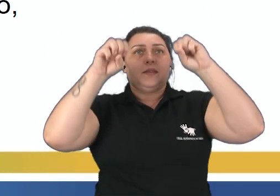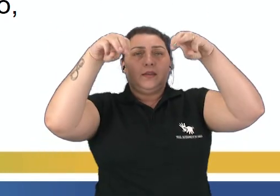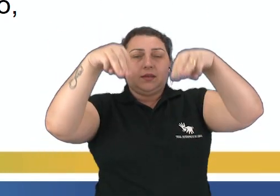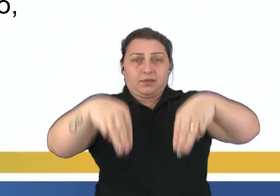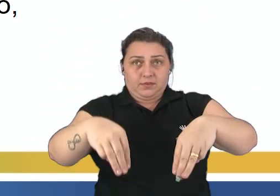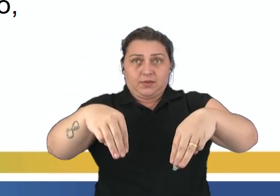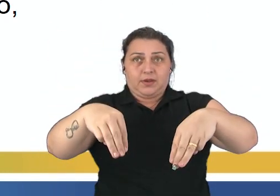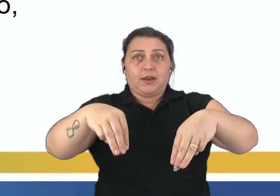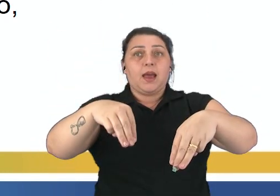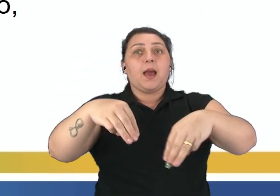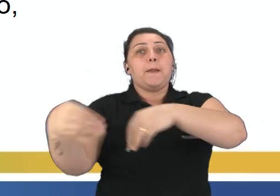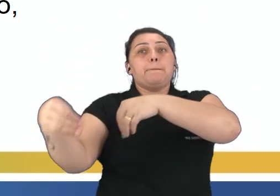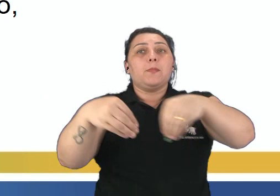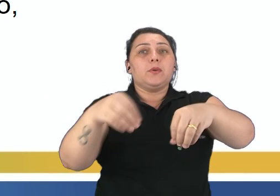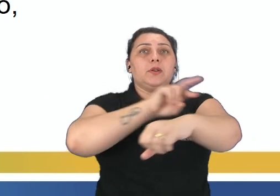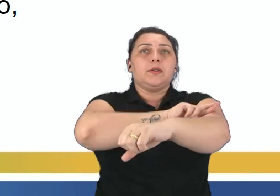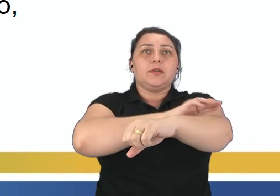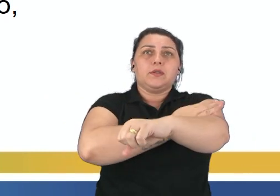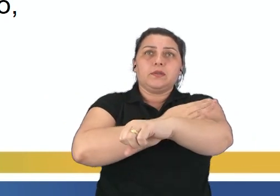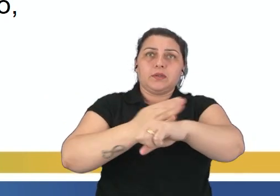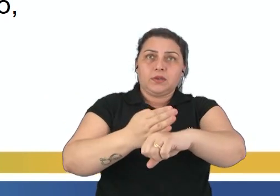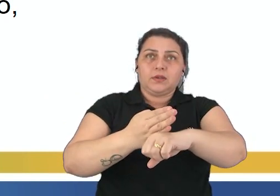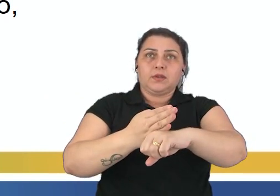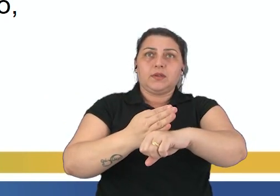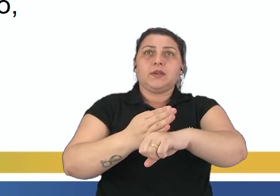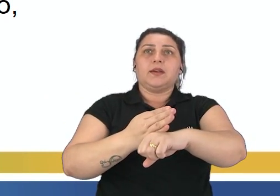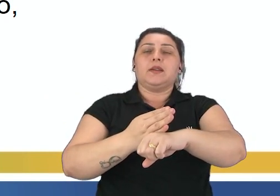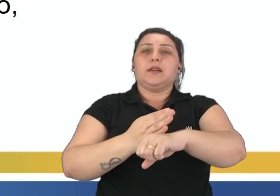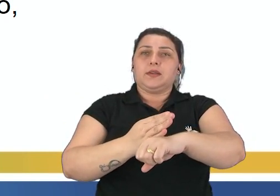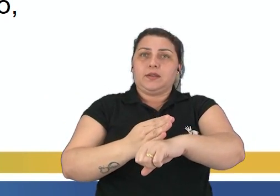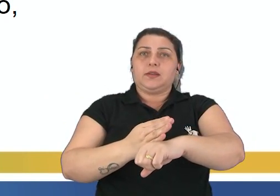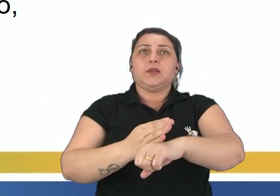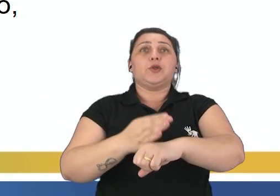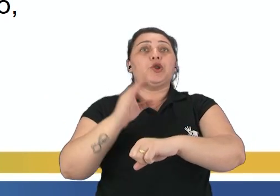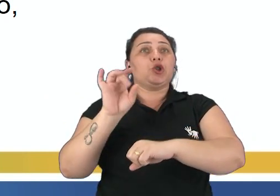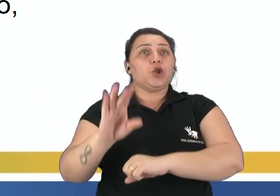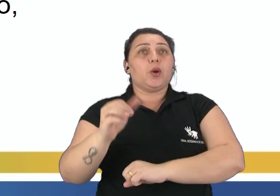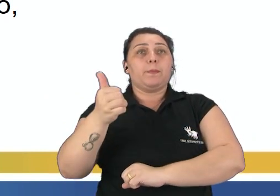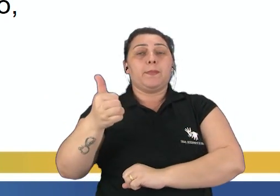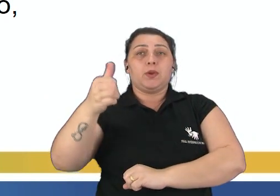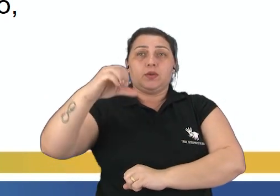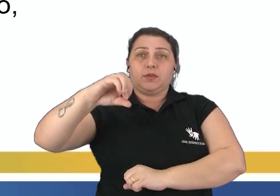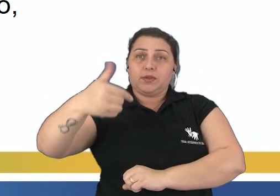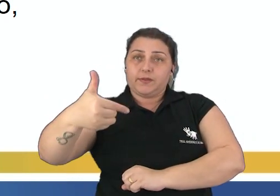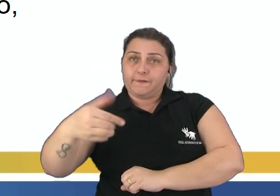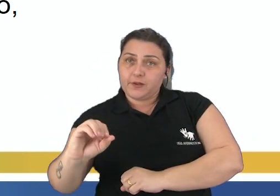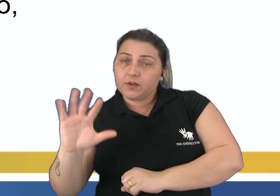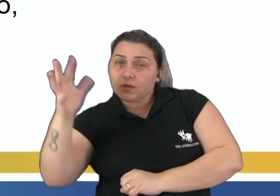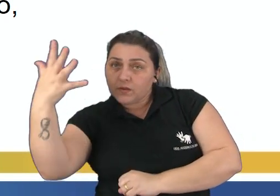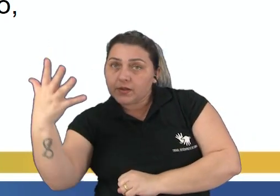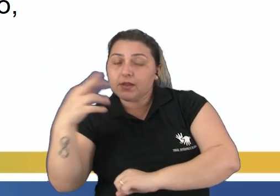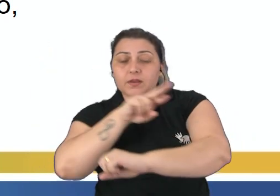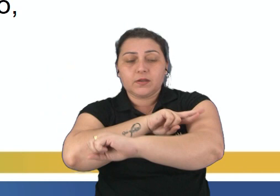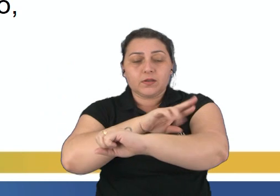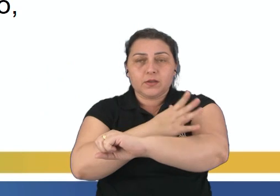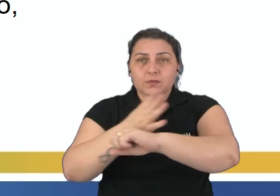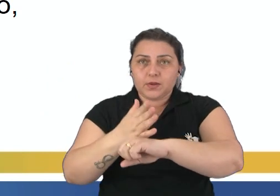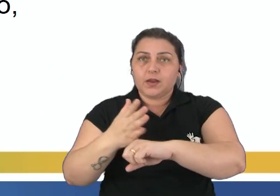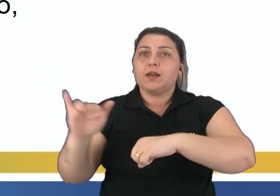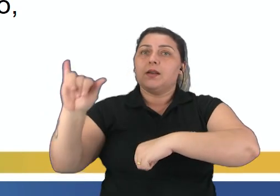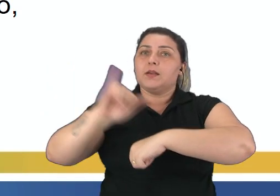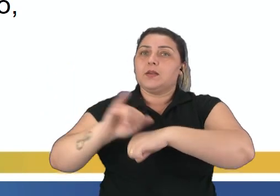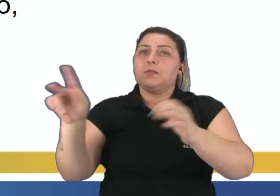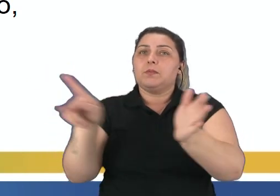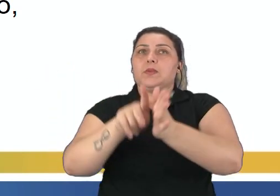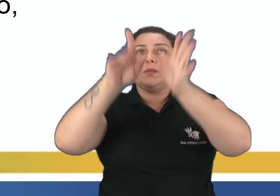capital de Sena Madureira para Rio Branco. Isso aconteceu só em 1920, né, que Rio Branco passou a ser a